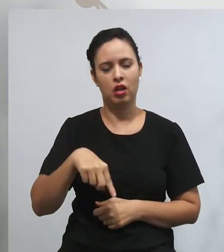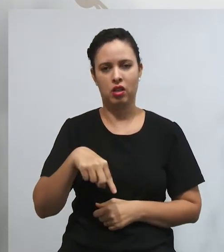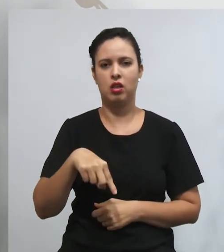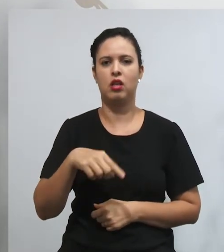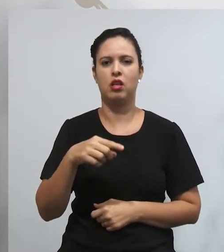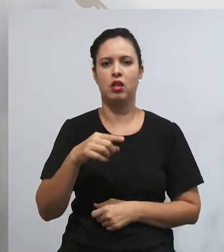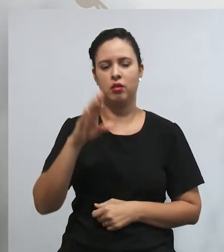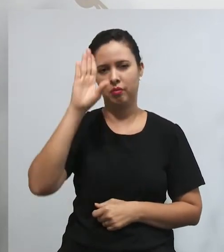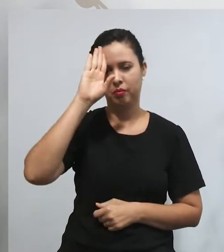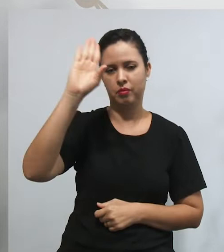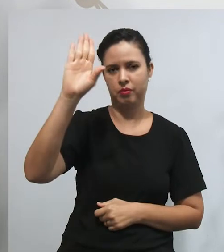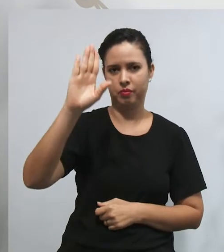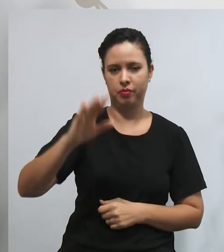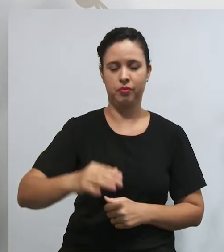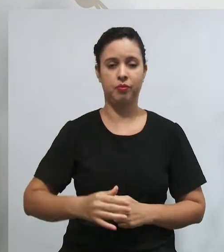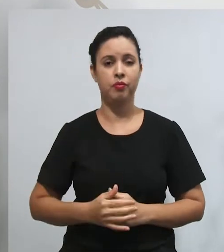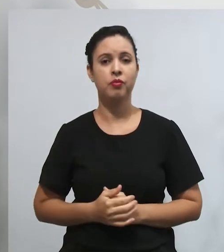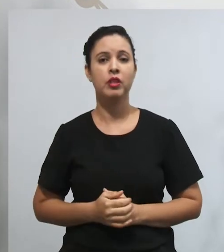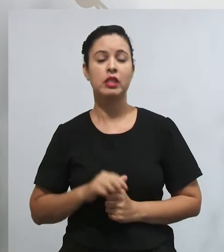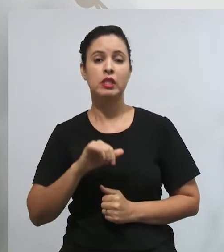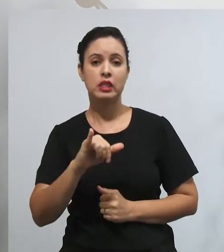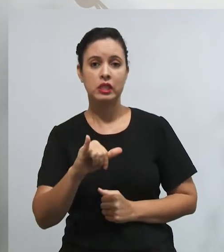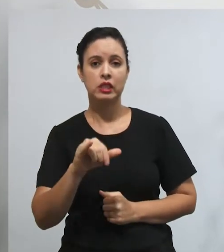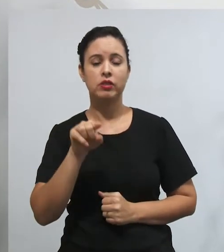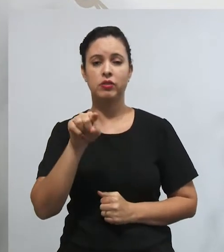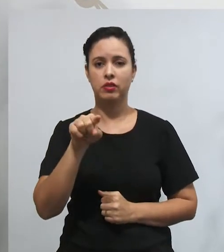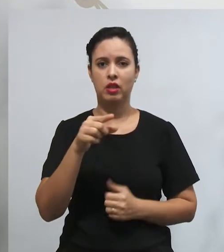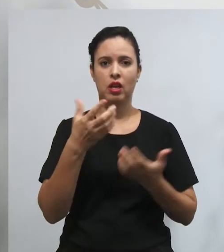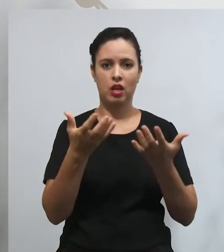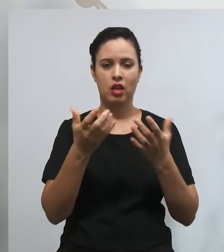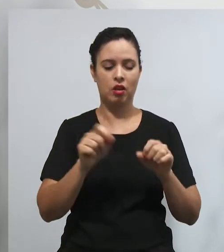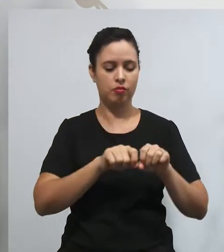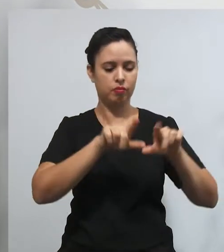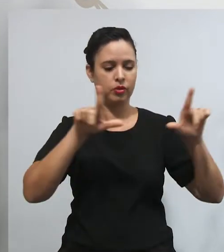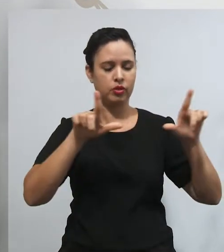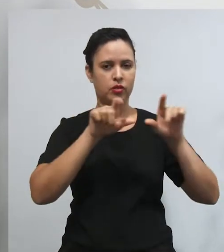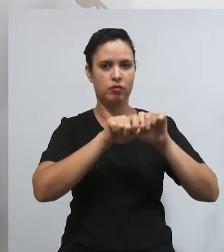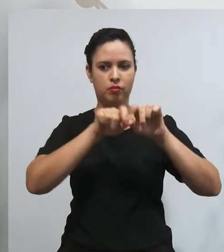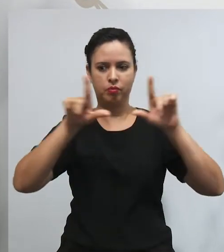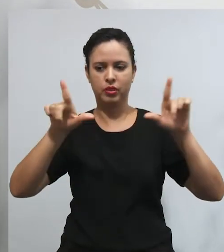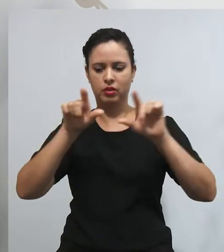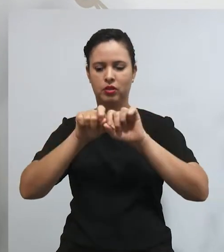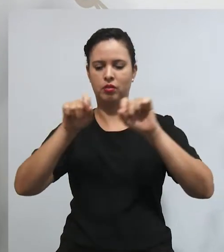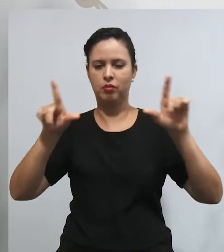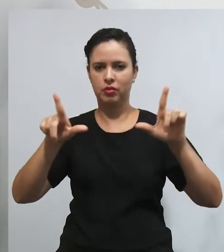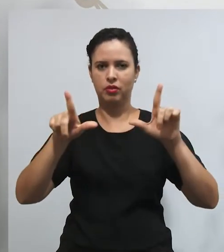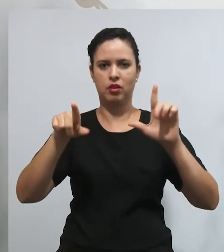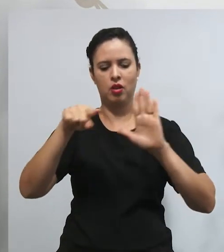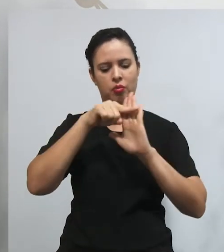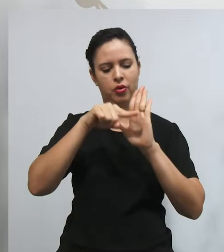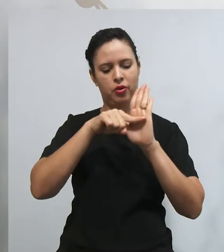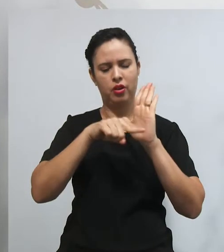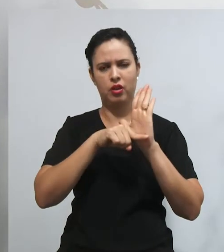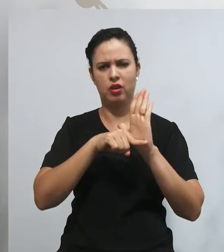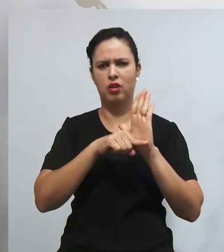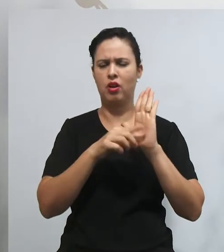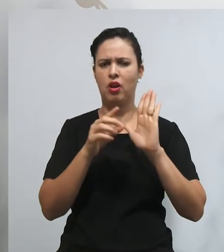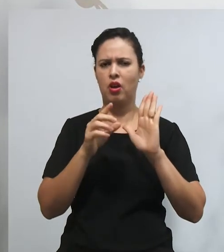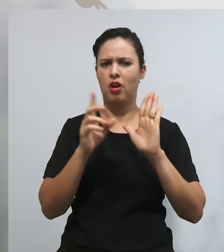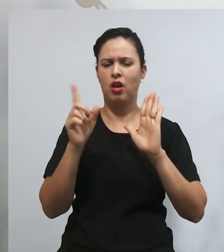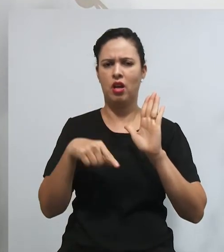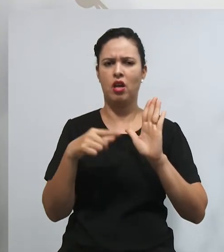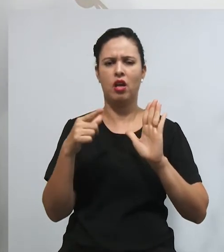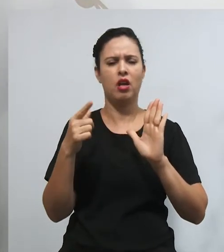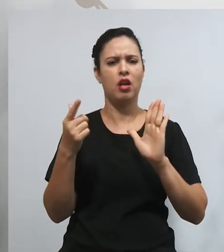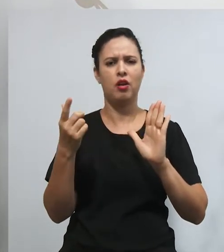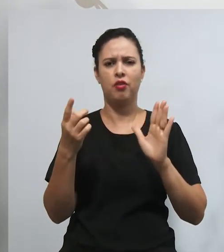memória principal. Então, se por um acaso você estiver tentando abrir vários programas no seu computador e você percebe que